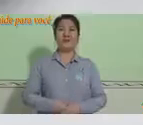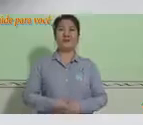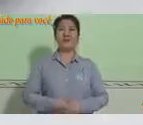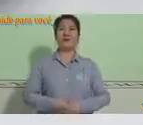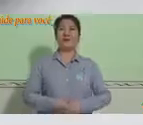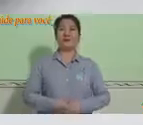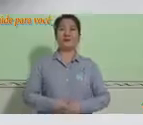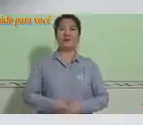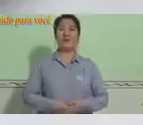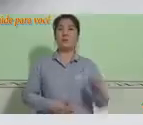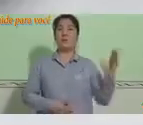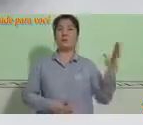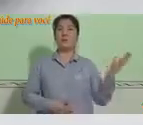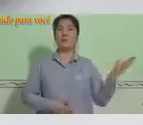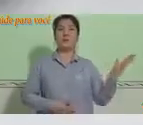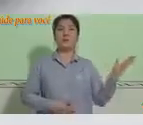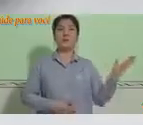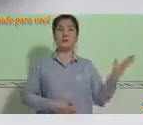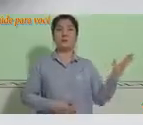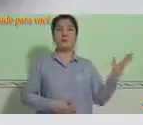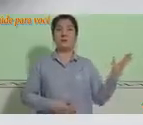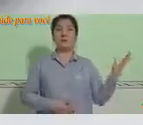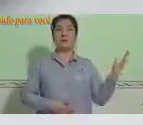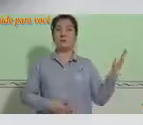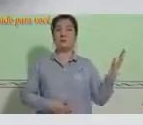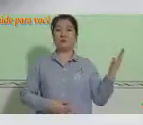nas mãos ou sensação de formigamento.